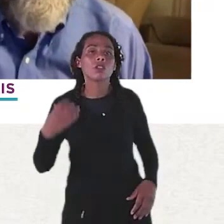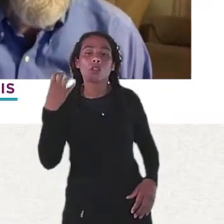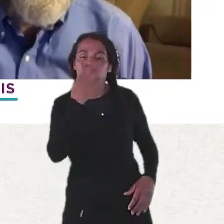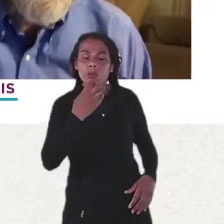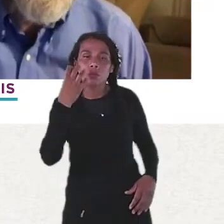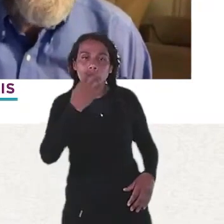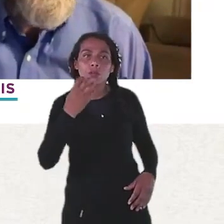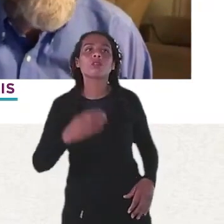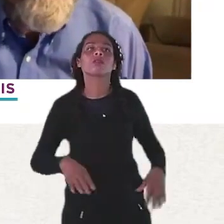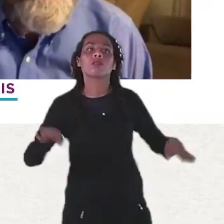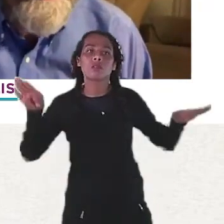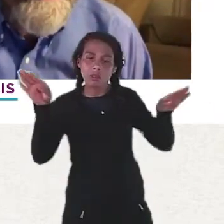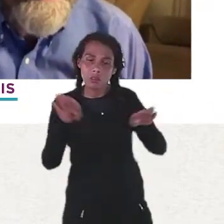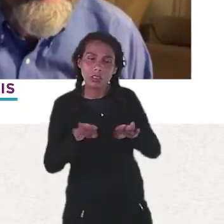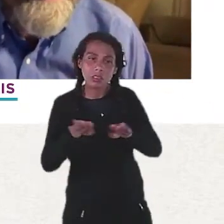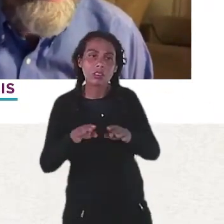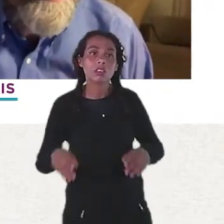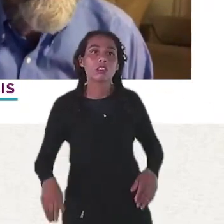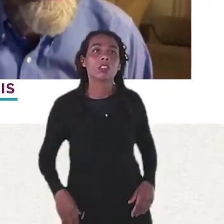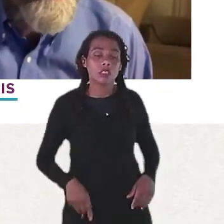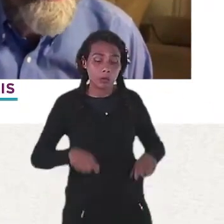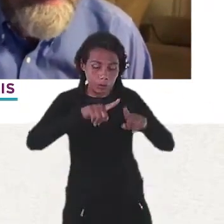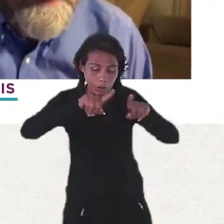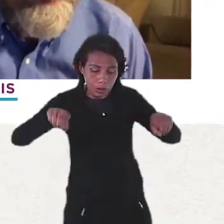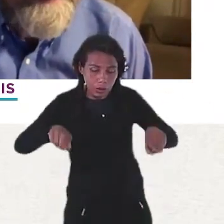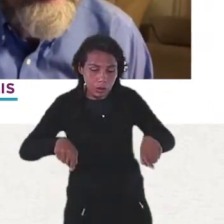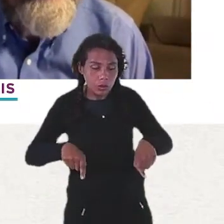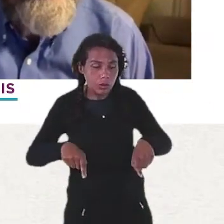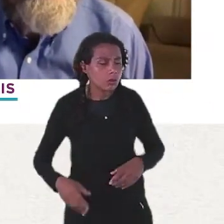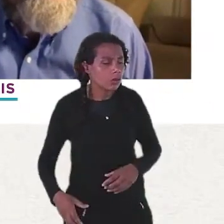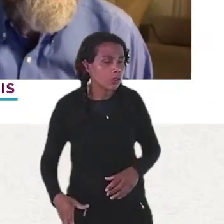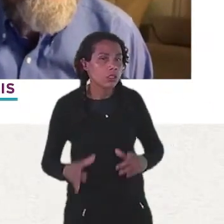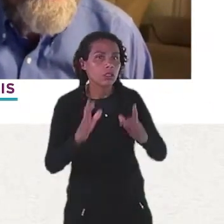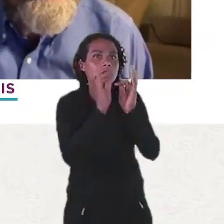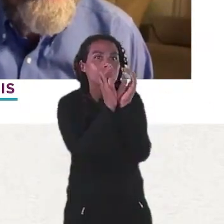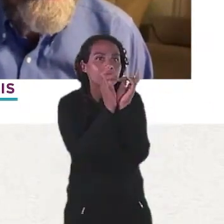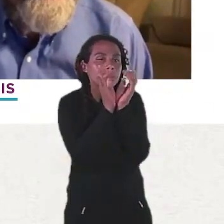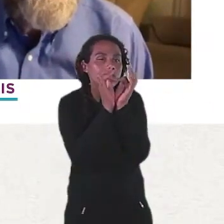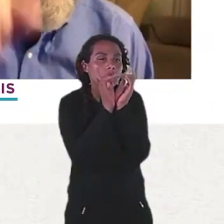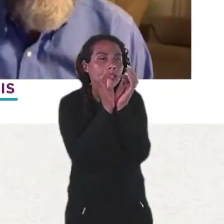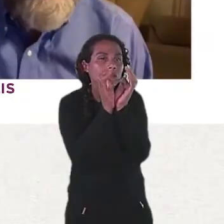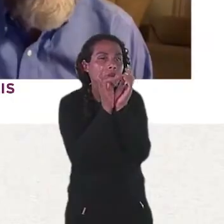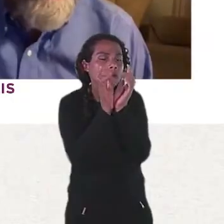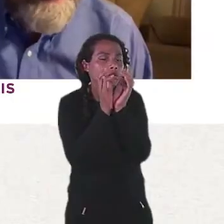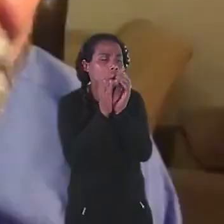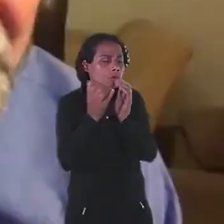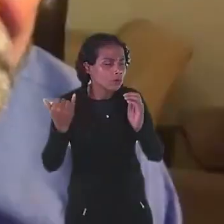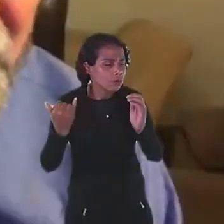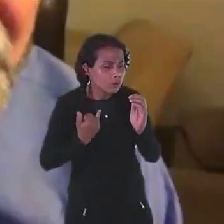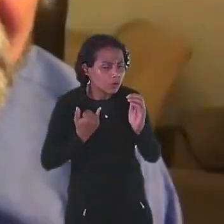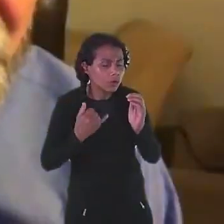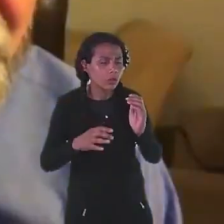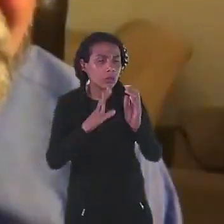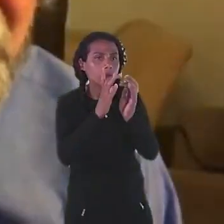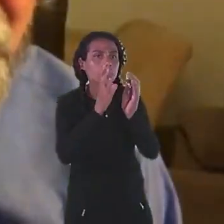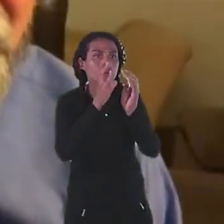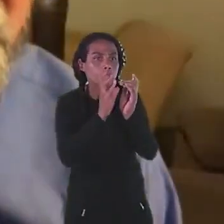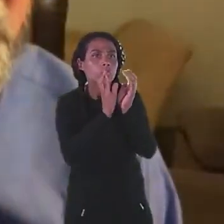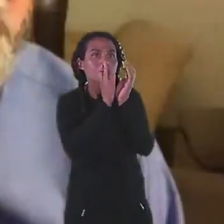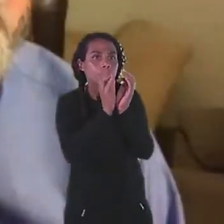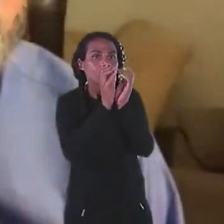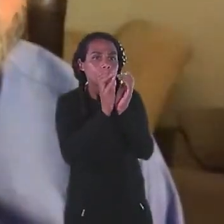de neurofisiologia tem caixa acústica para a gente ouvir o cérebro, né? A gente conecta os eletrodos que estão lá